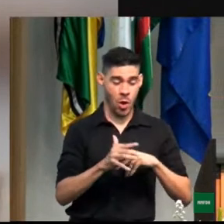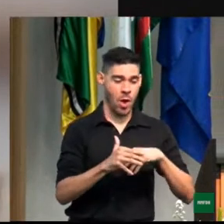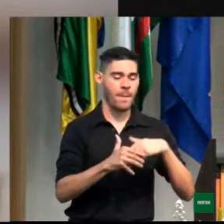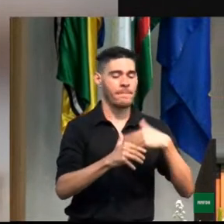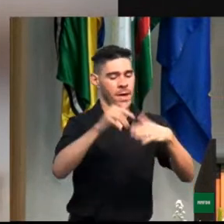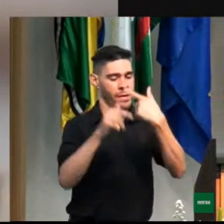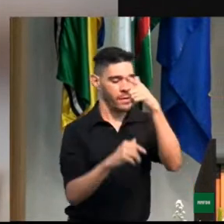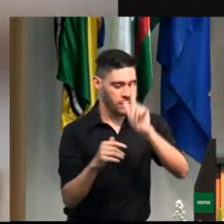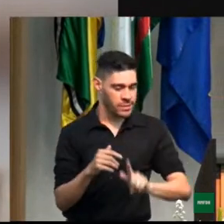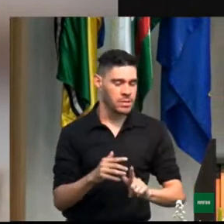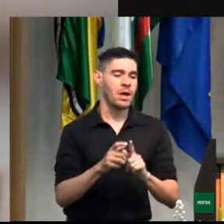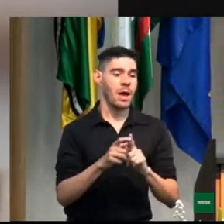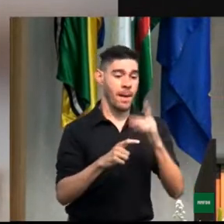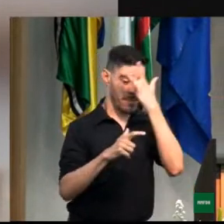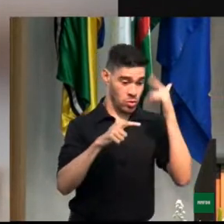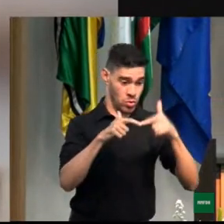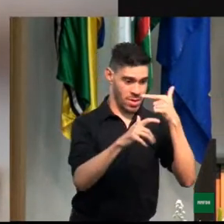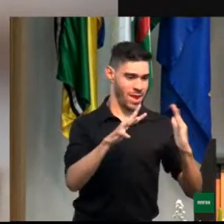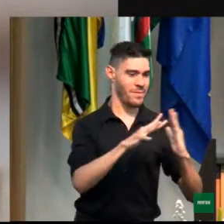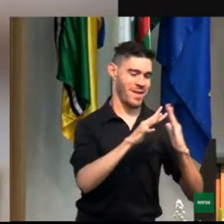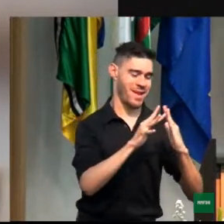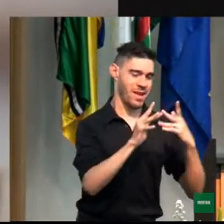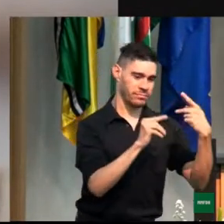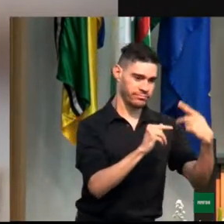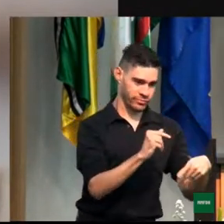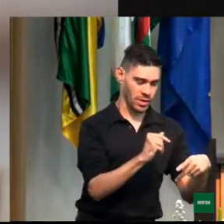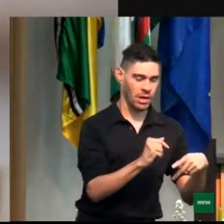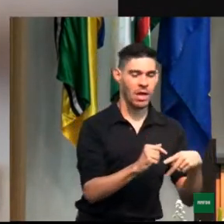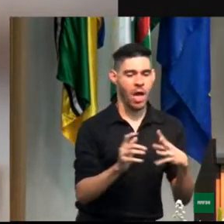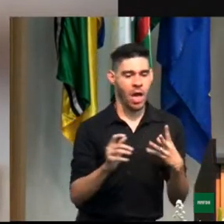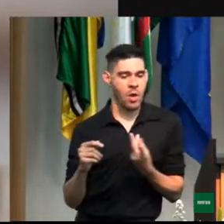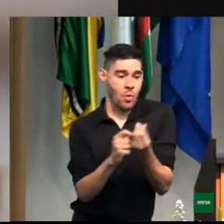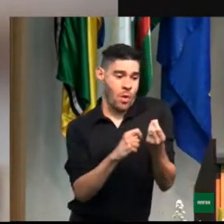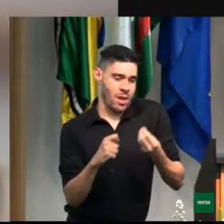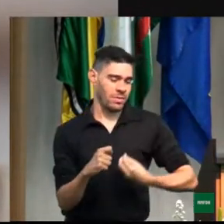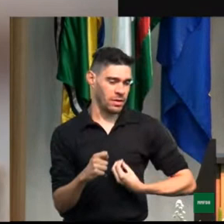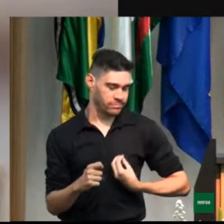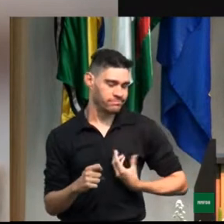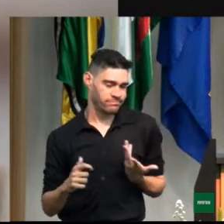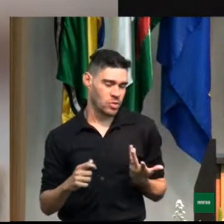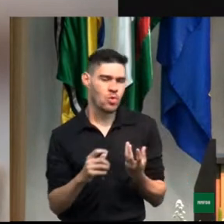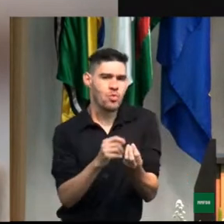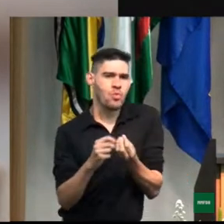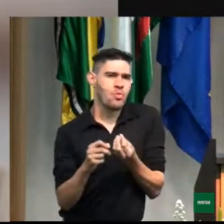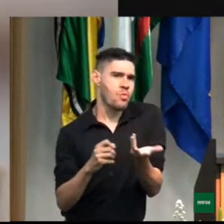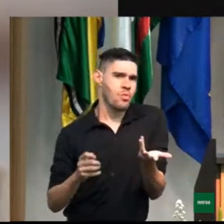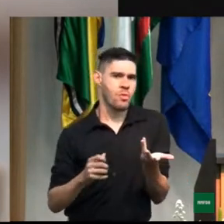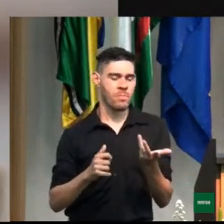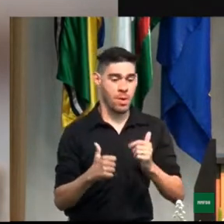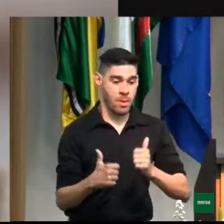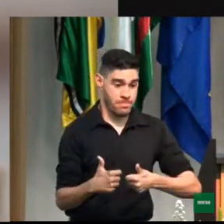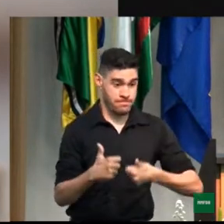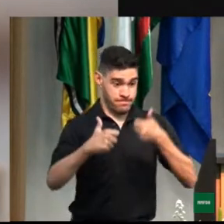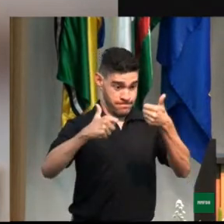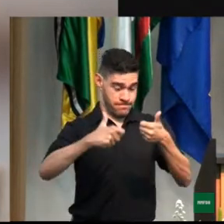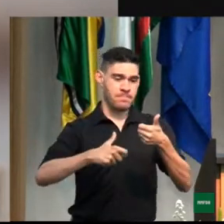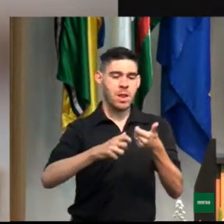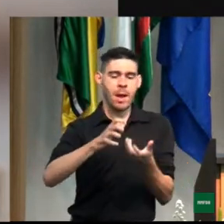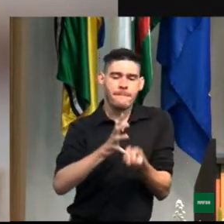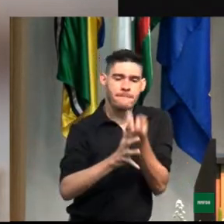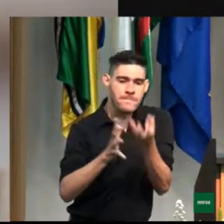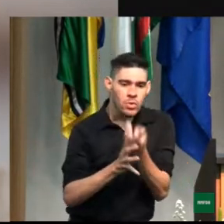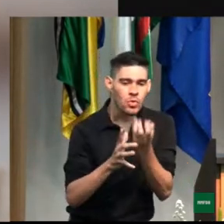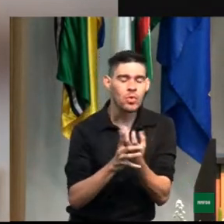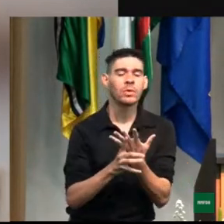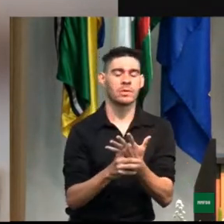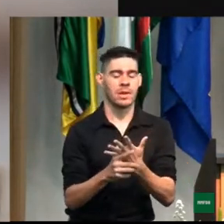casa. Então, qualidade de vida com melhoria na produtividade dos servidores,